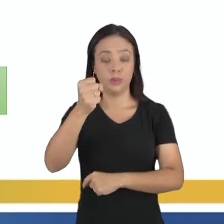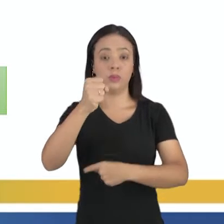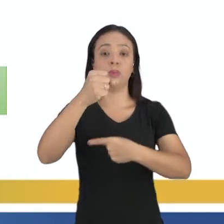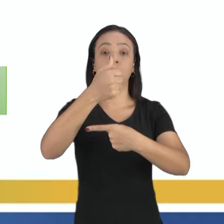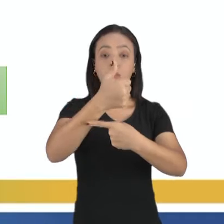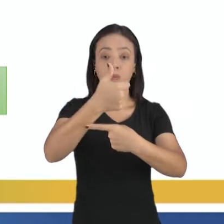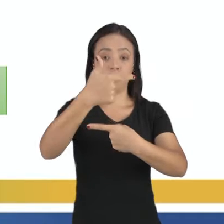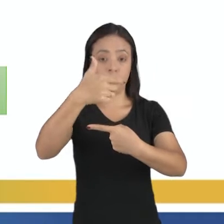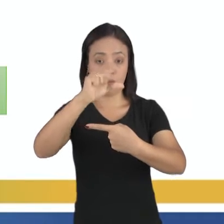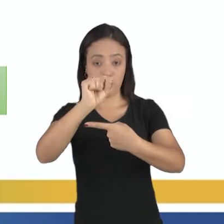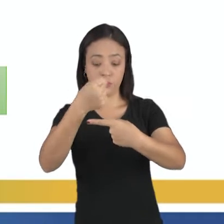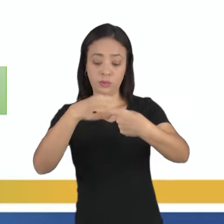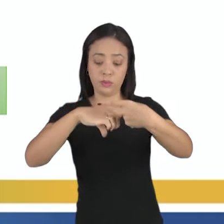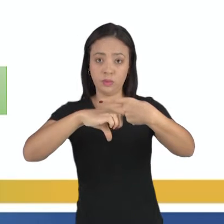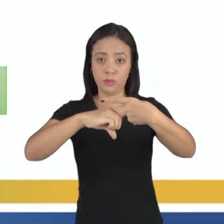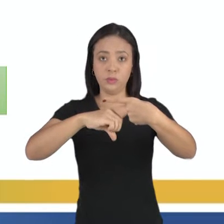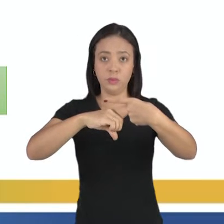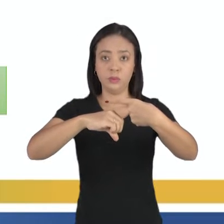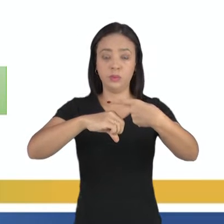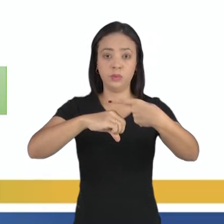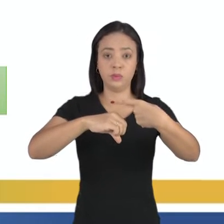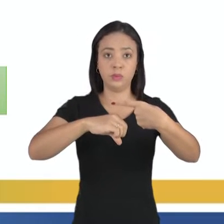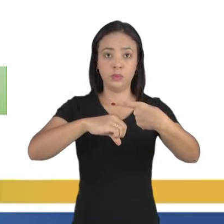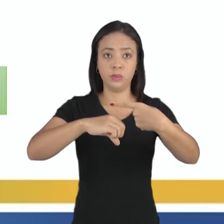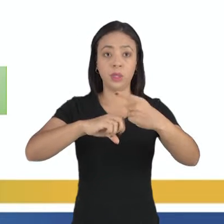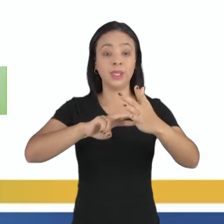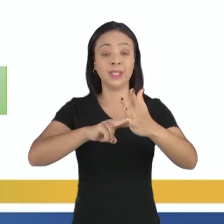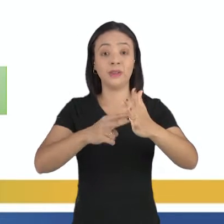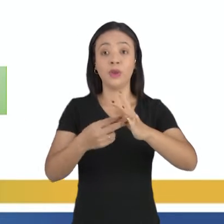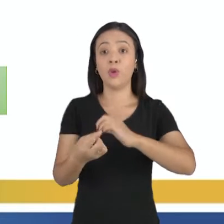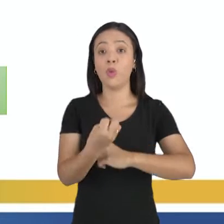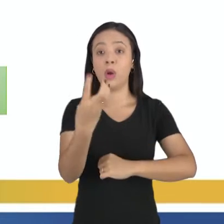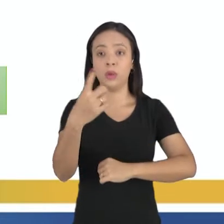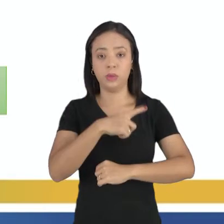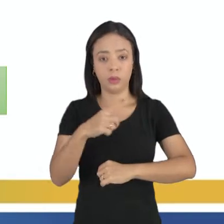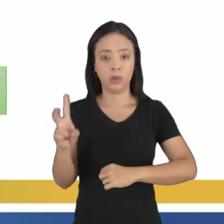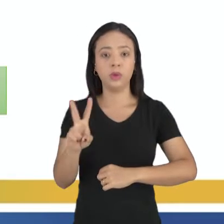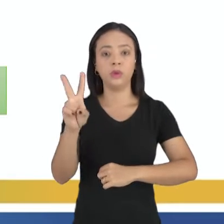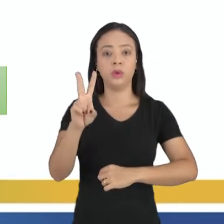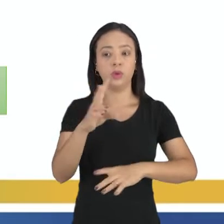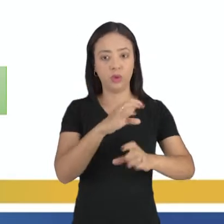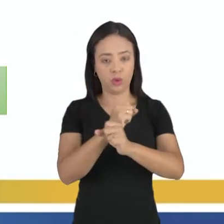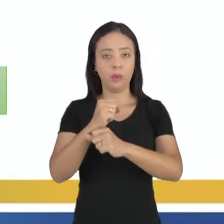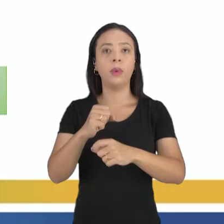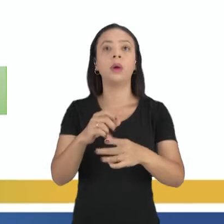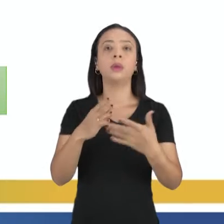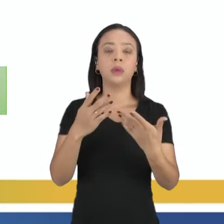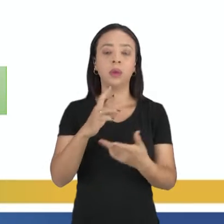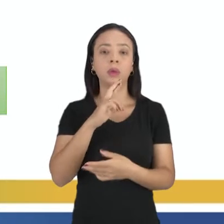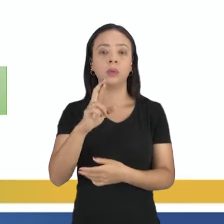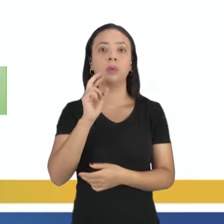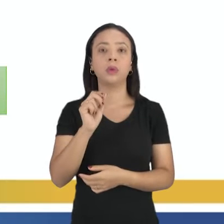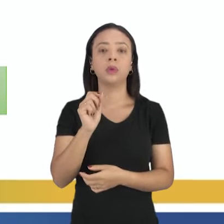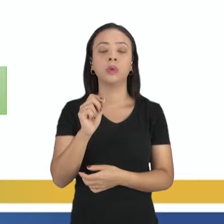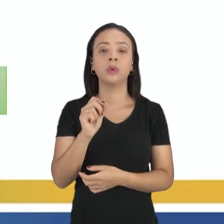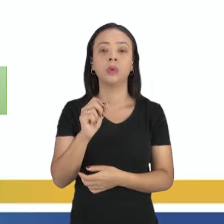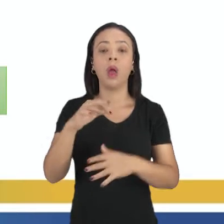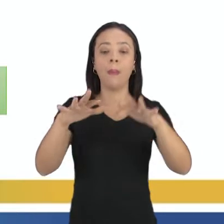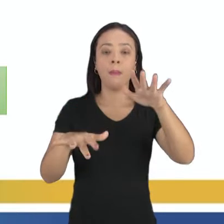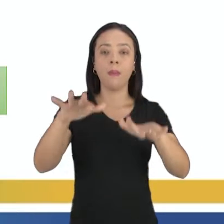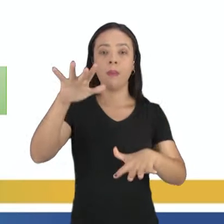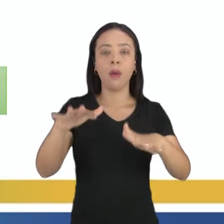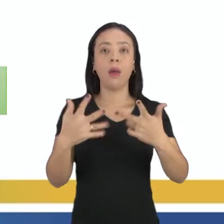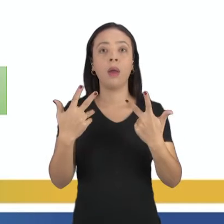dividindo 128 para 9, que corresponde aí à quantidade de valores somados, temos então a média igual a